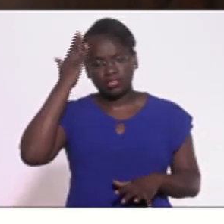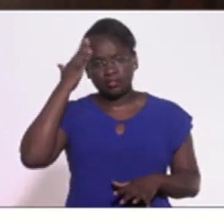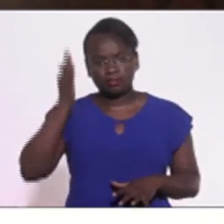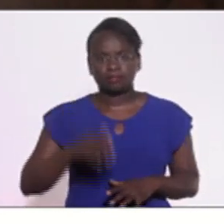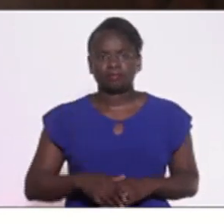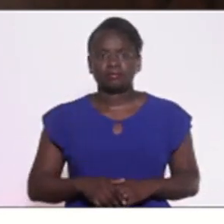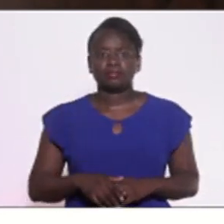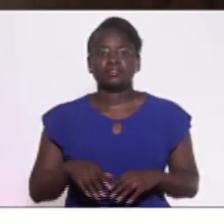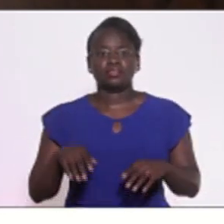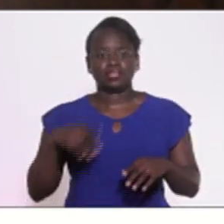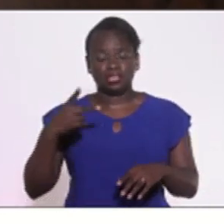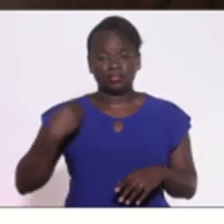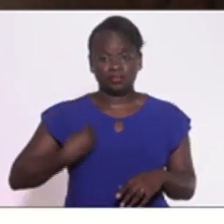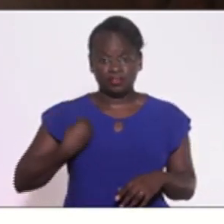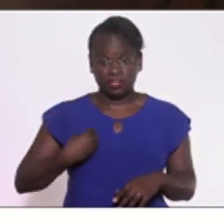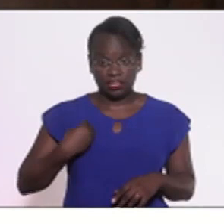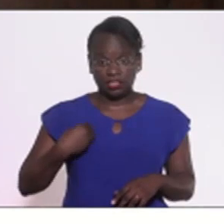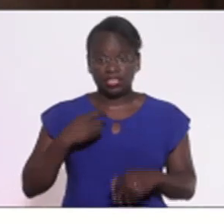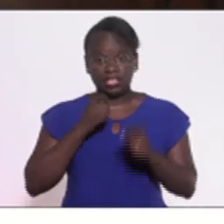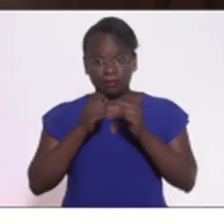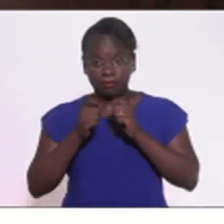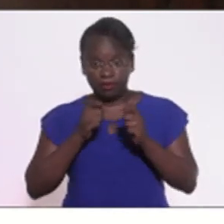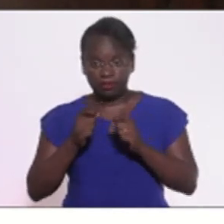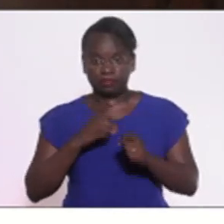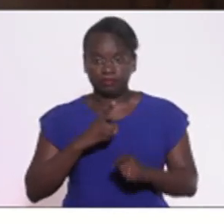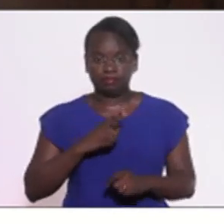também da vida do Ronaldo como jornalista.